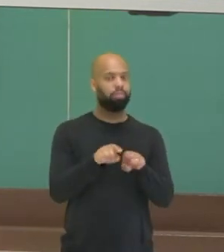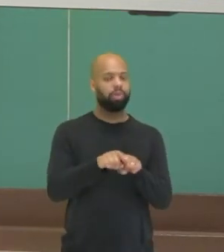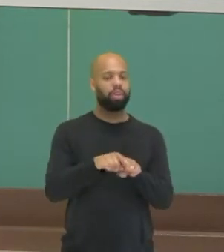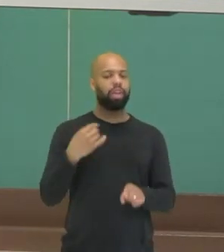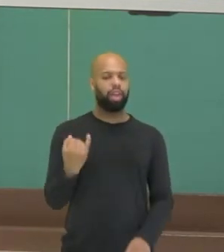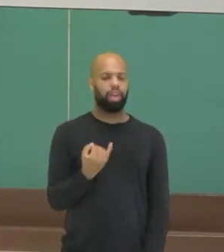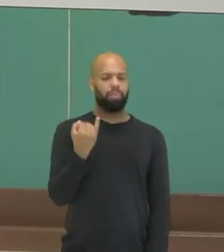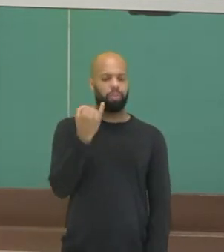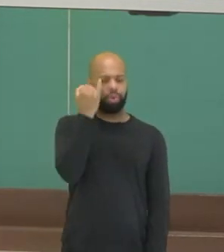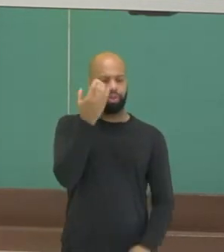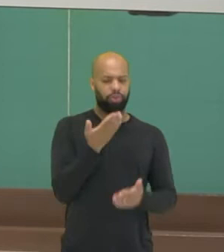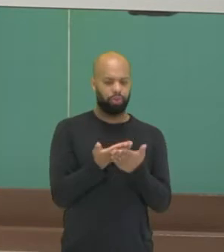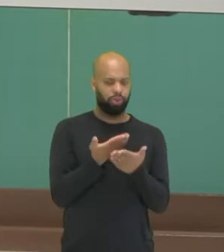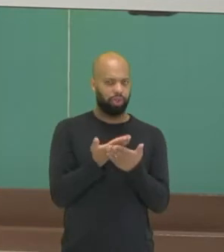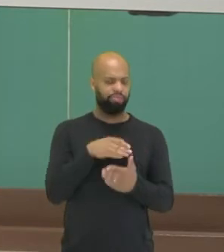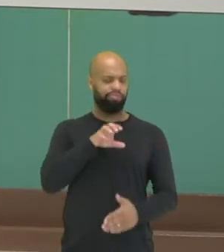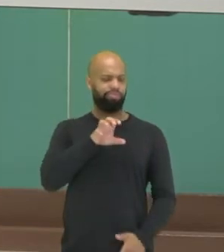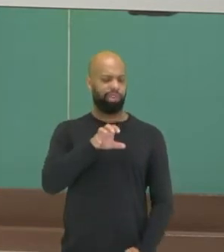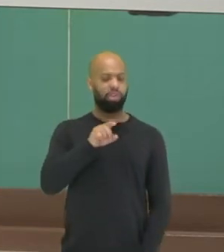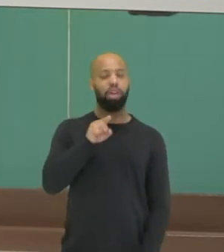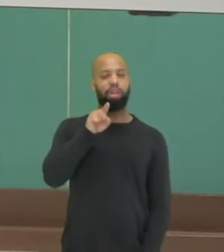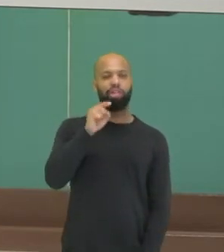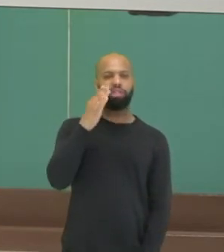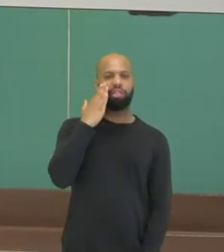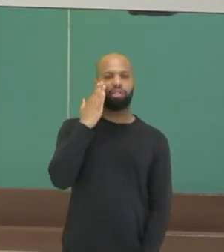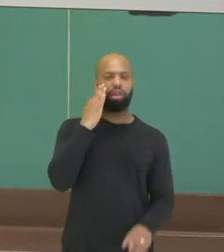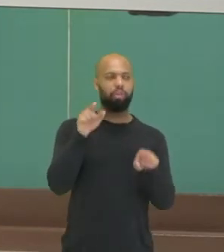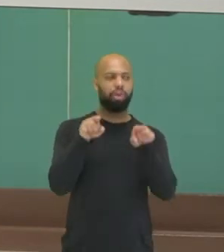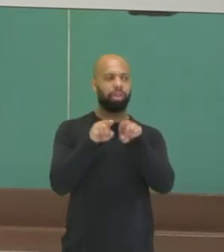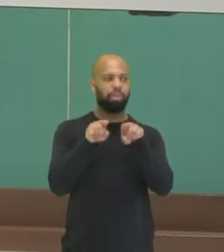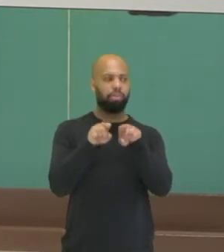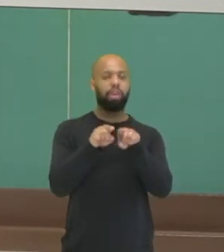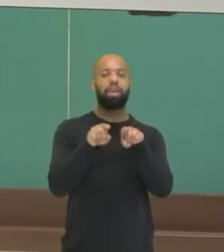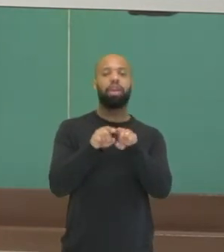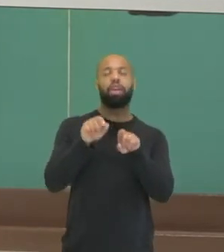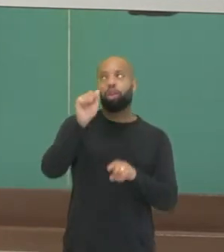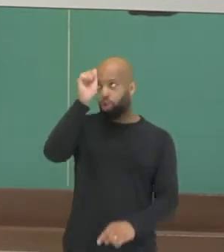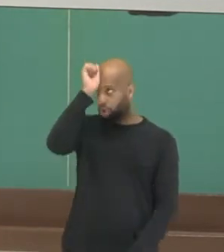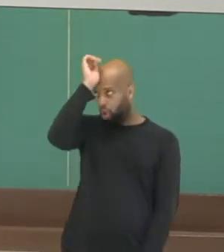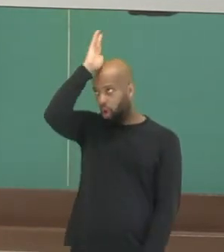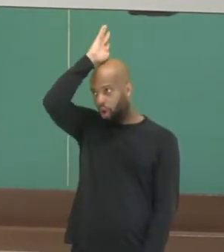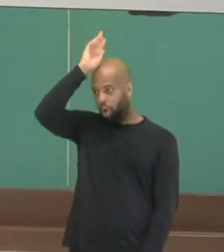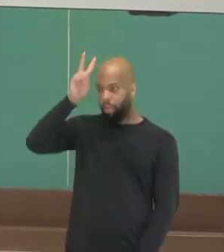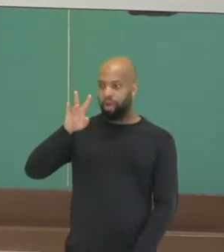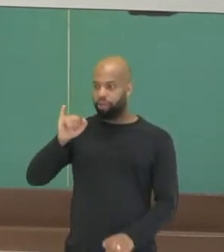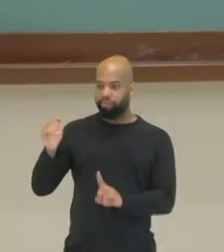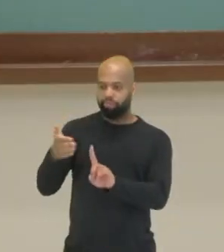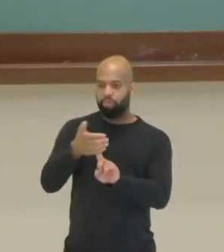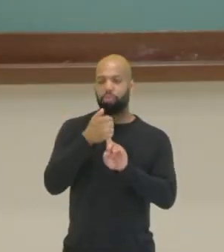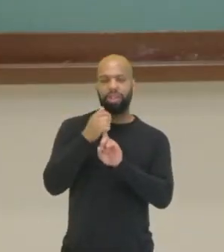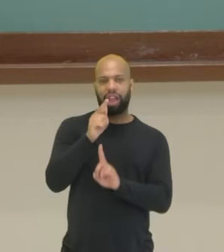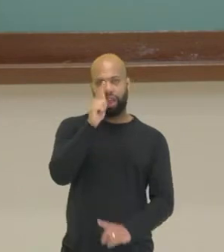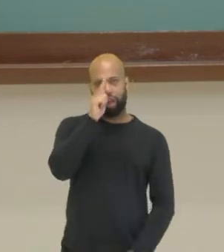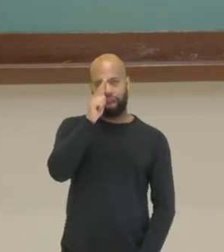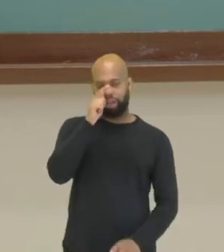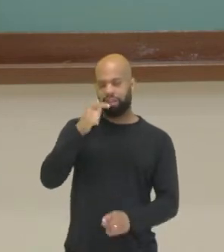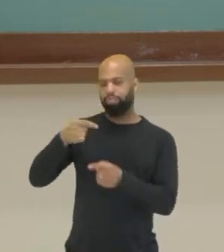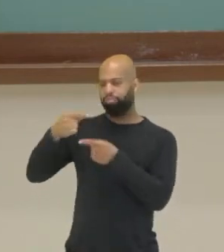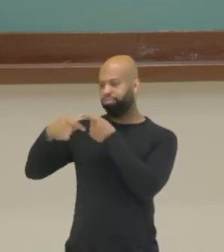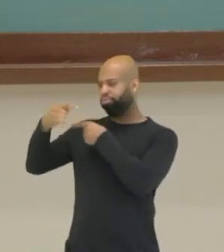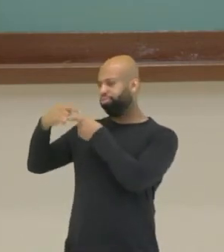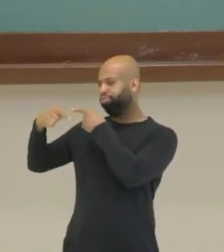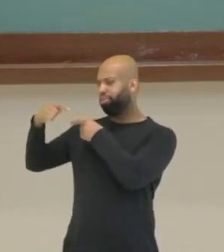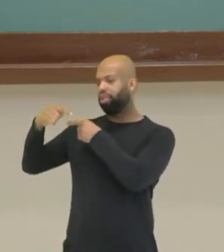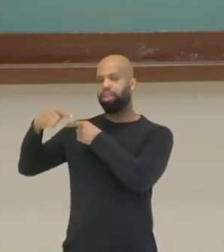isso. Só para vocês terem uma dimensão da coisa, Roma vai dominar a Grécia Antiga. E muito do que se chegou